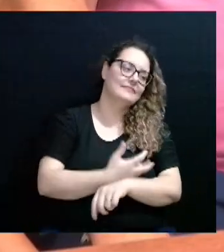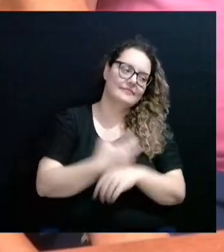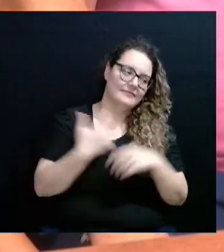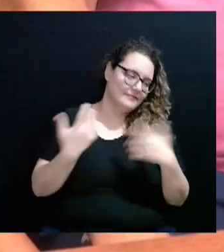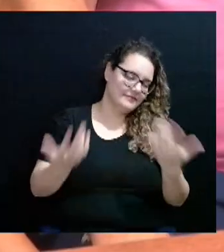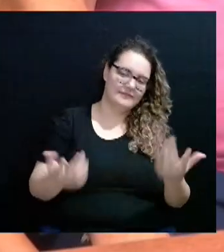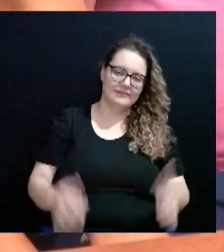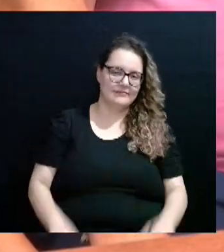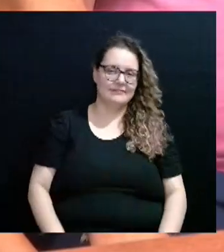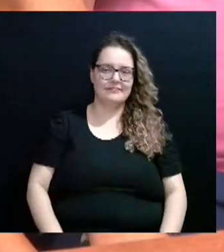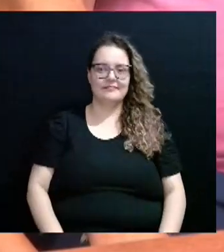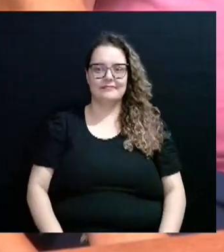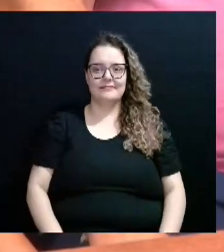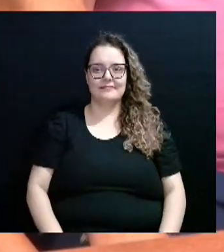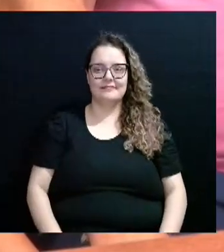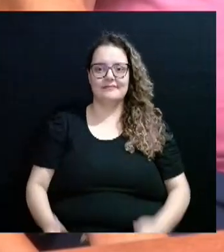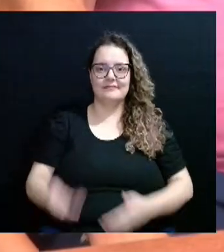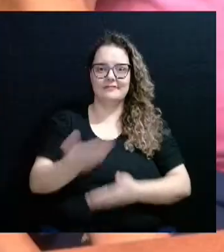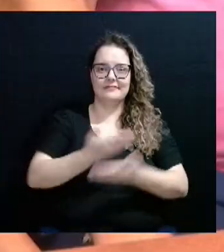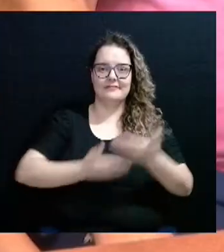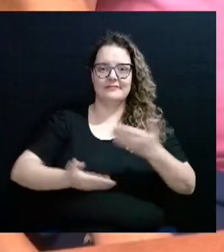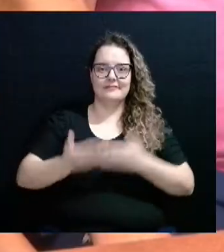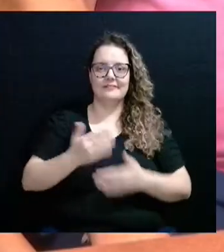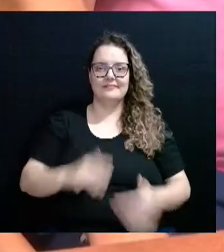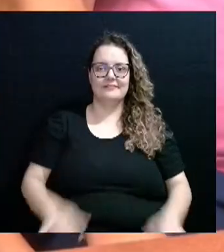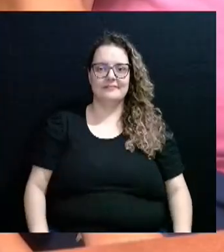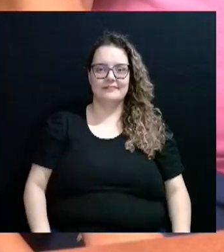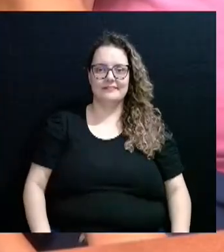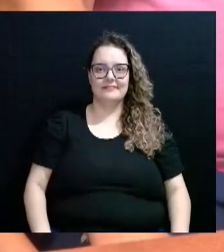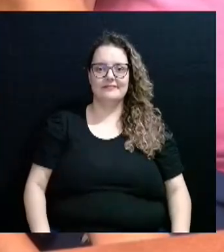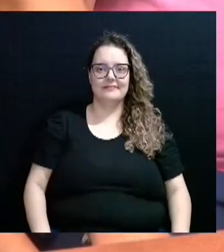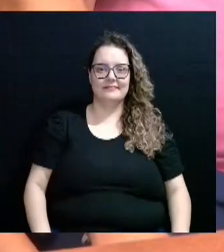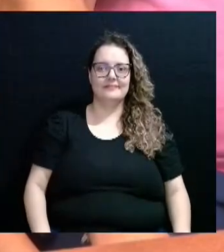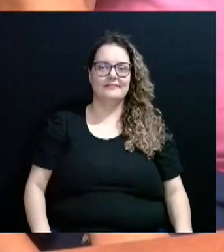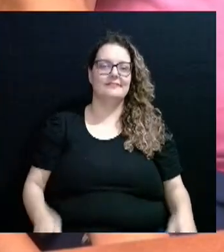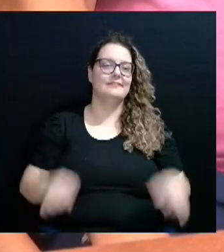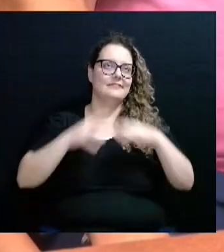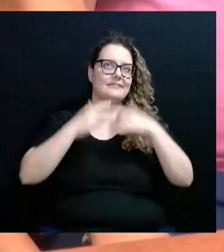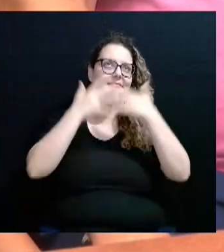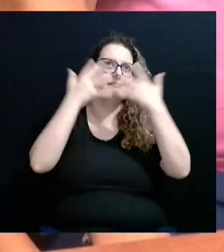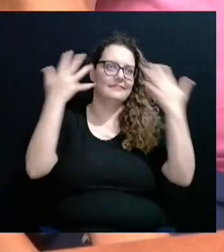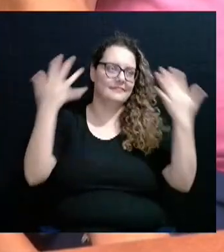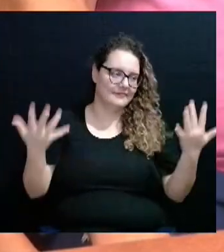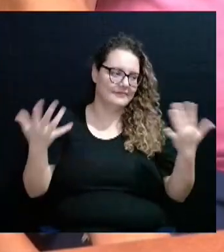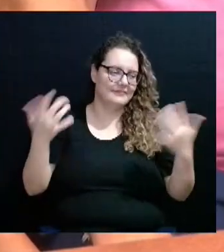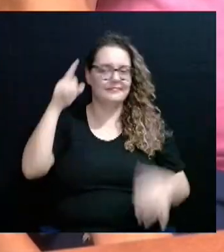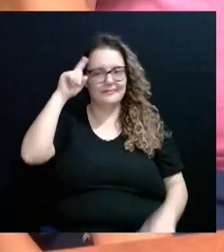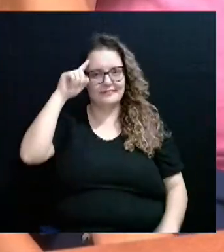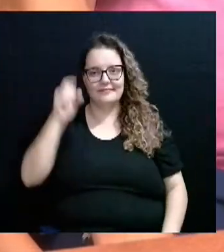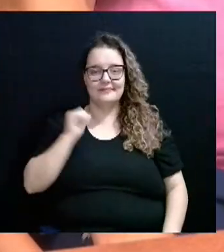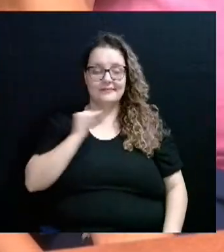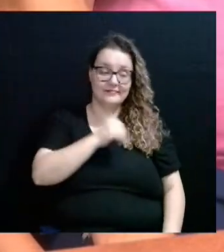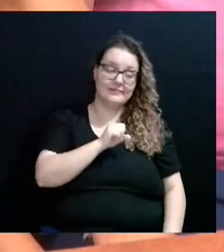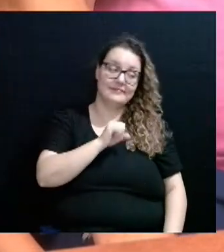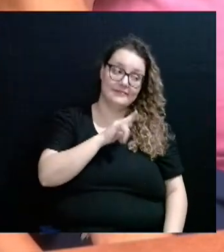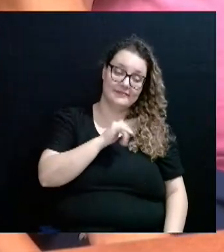interagindo muito, assim. Foi muito mágico aquele dia. Aí eu falei para Silas, a gente precisa encostar nesse moço aí, não